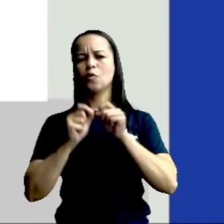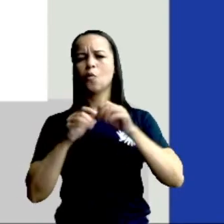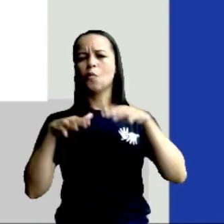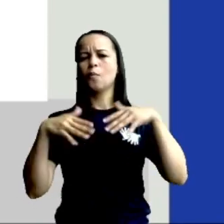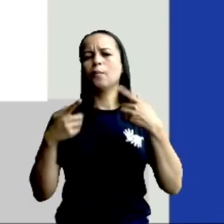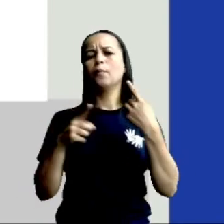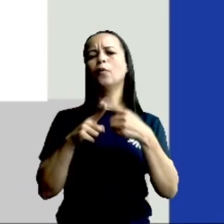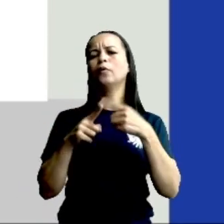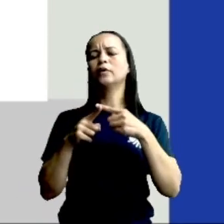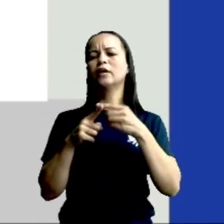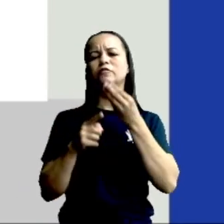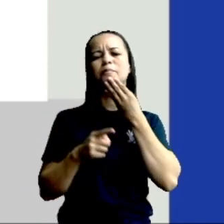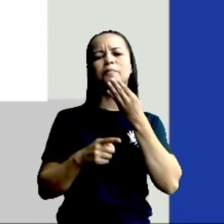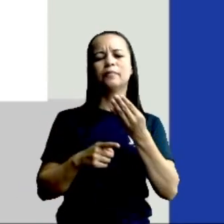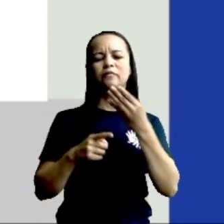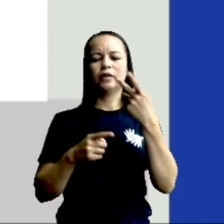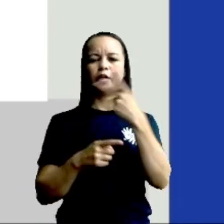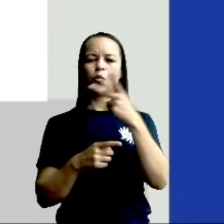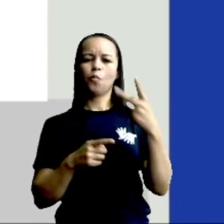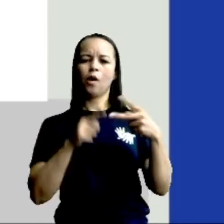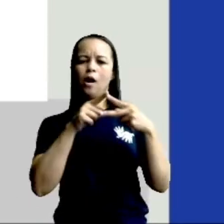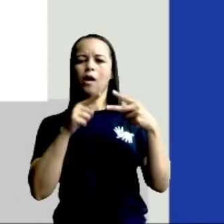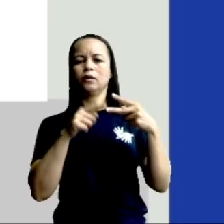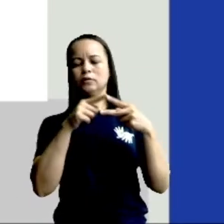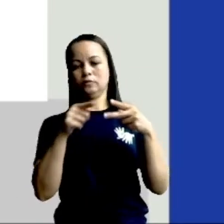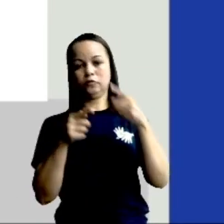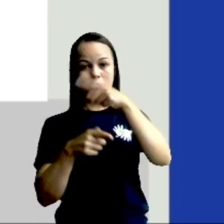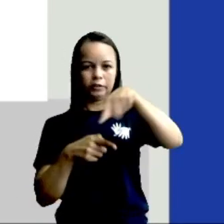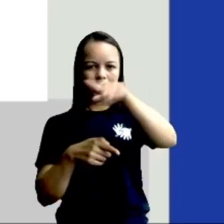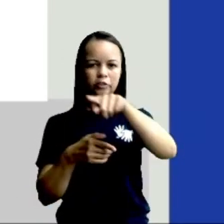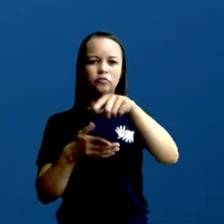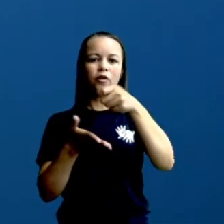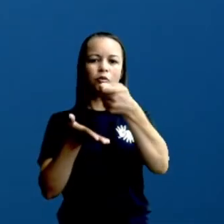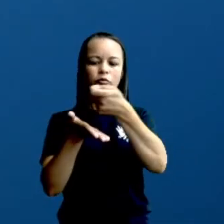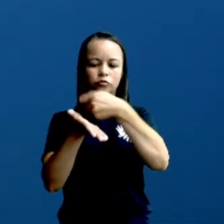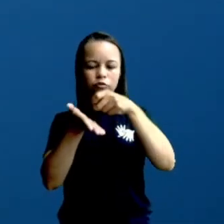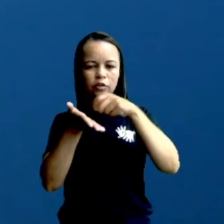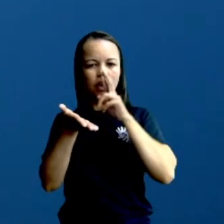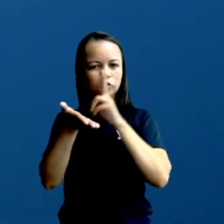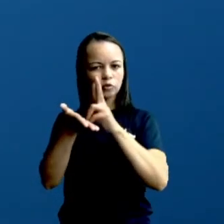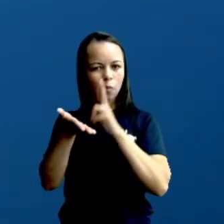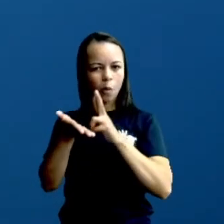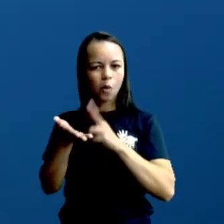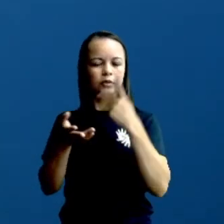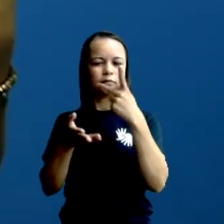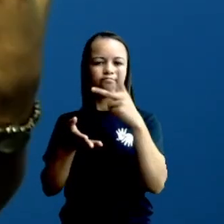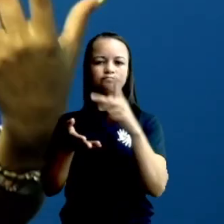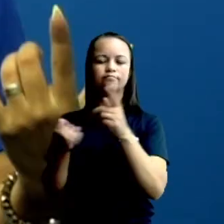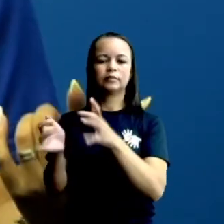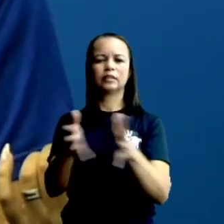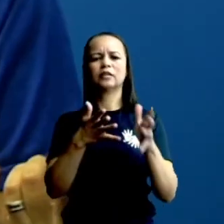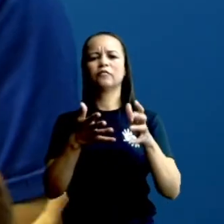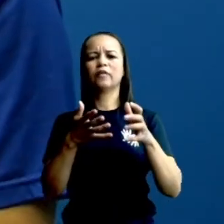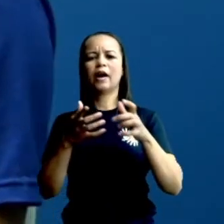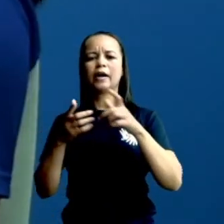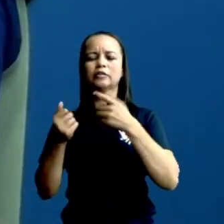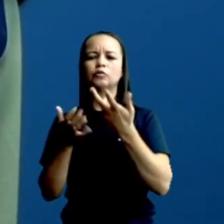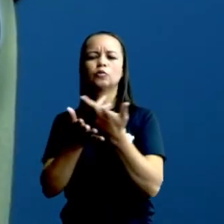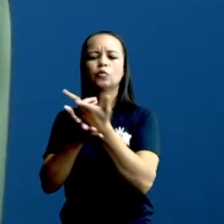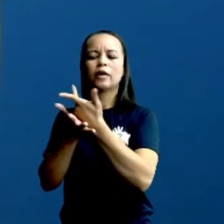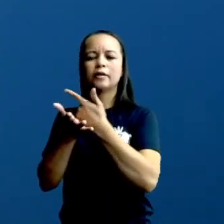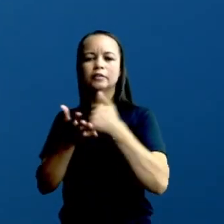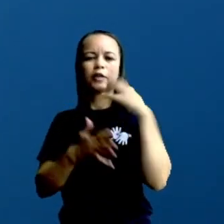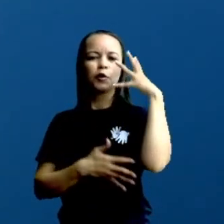imagens? Vai responder tudo aí no seu caderninho. Faz esse desenho bem bonito do local em que você gostaria de